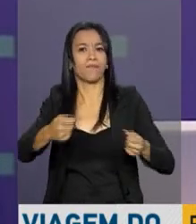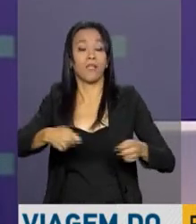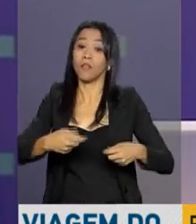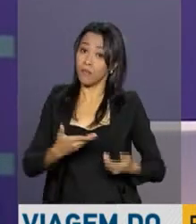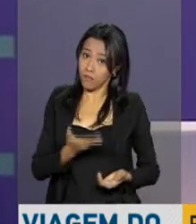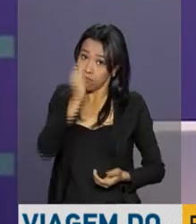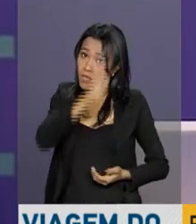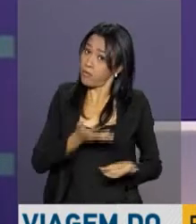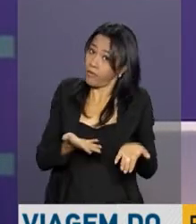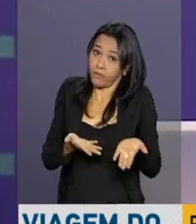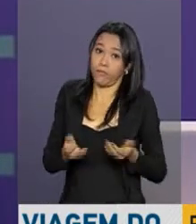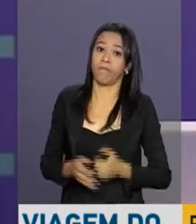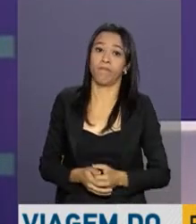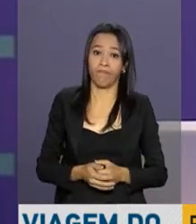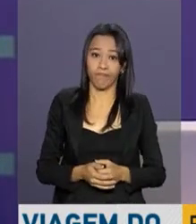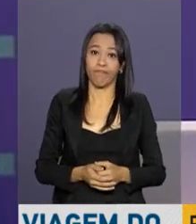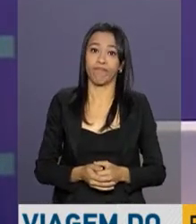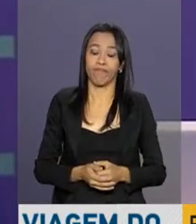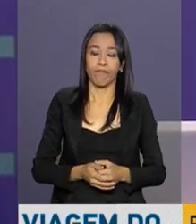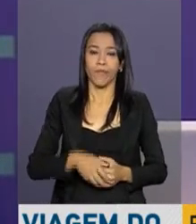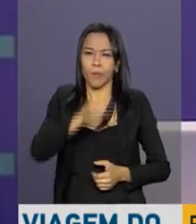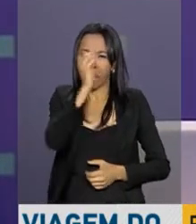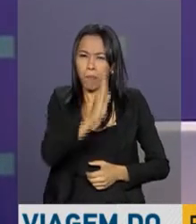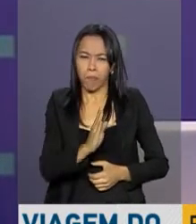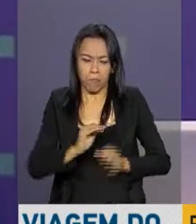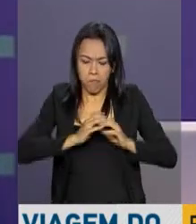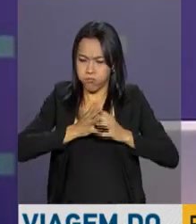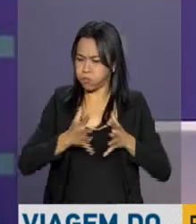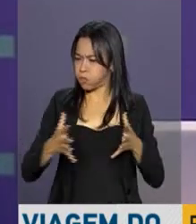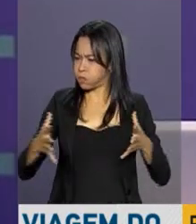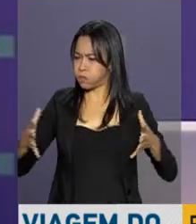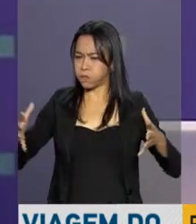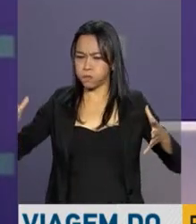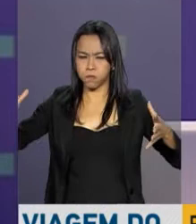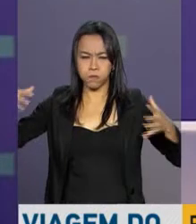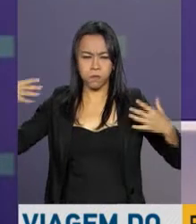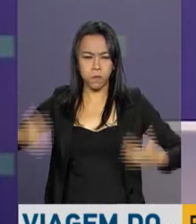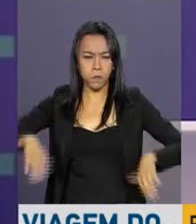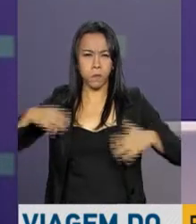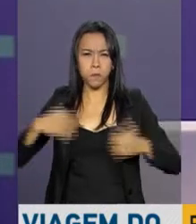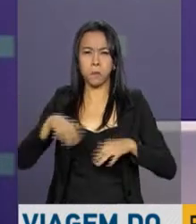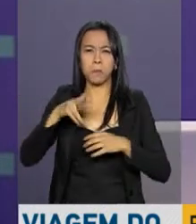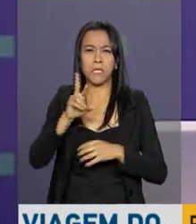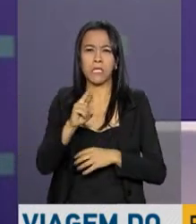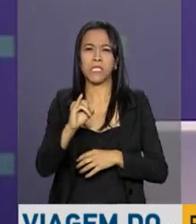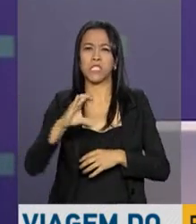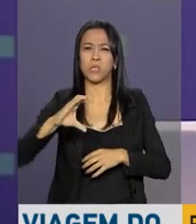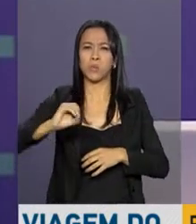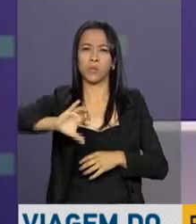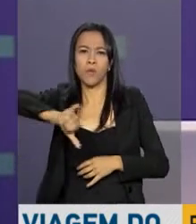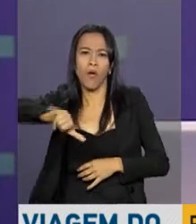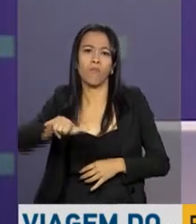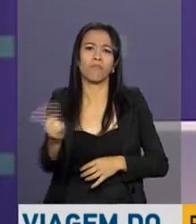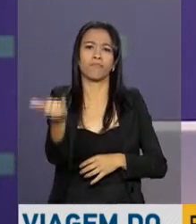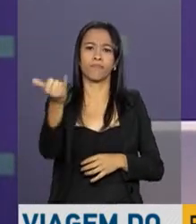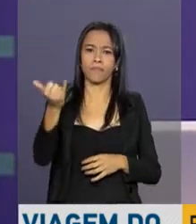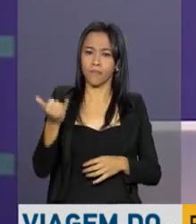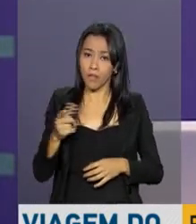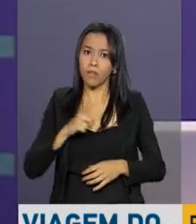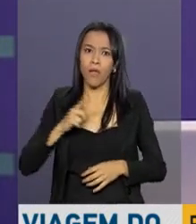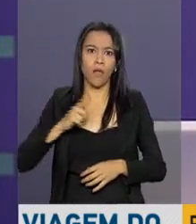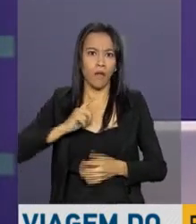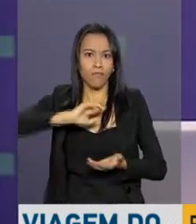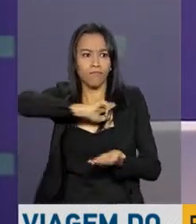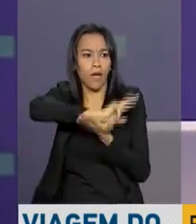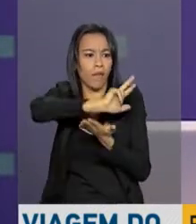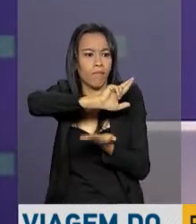isto: um país fértil, um país rico em oportunidades. Temos